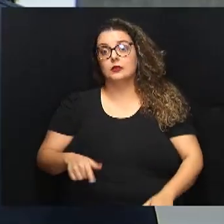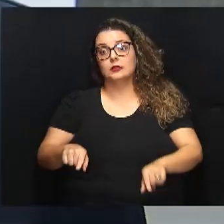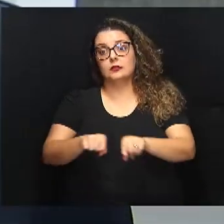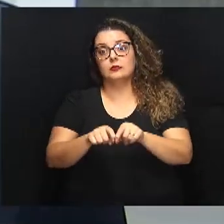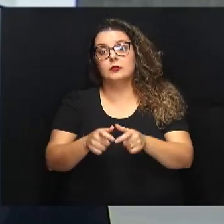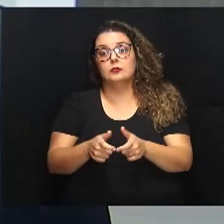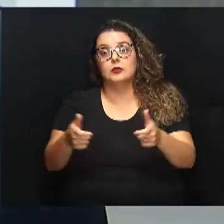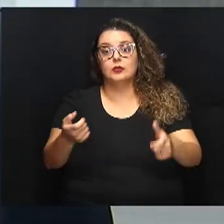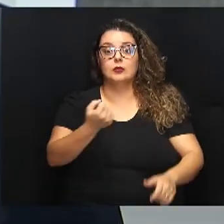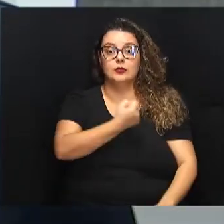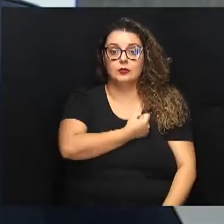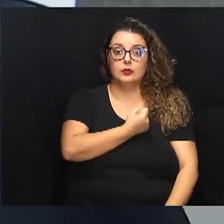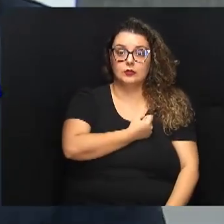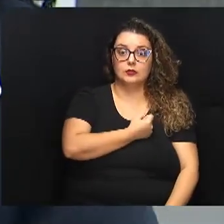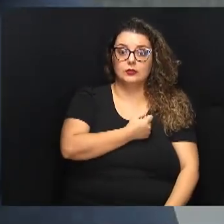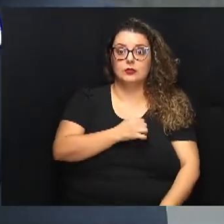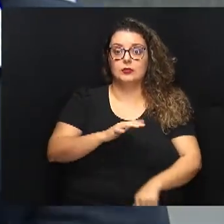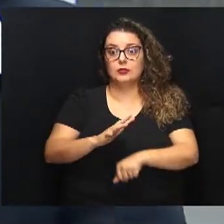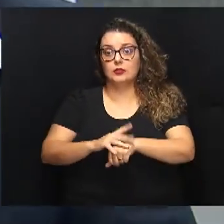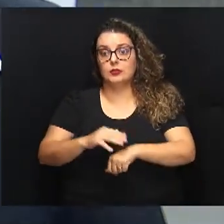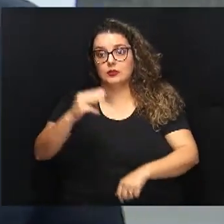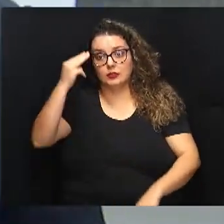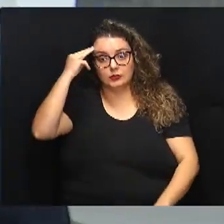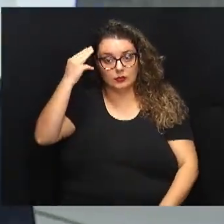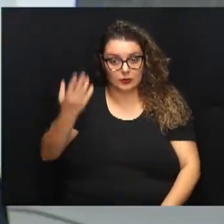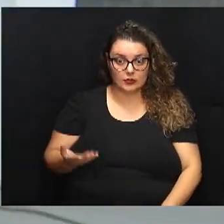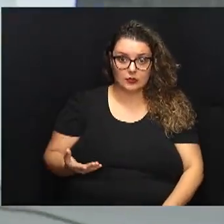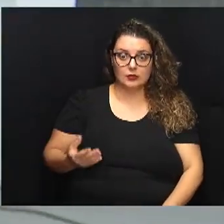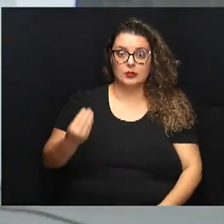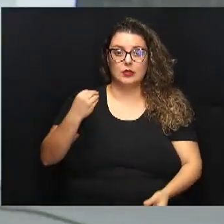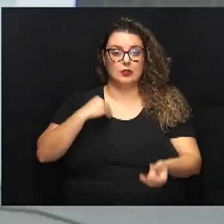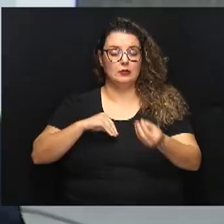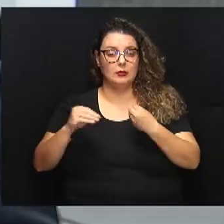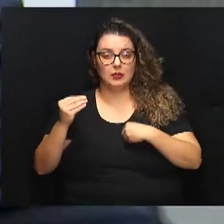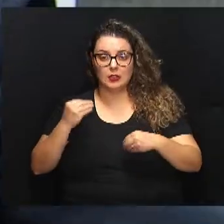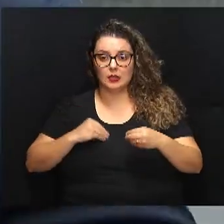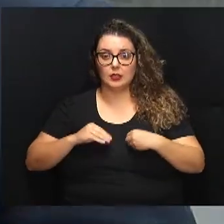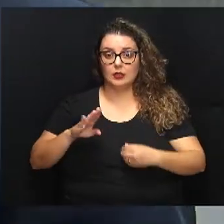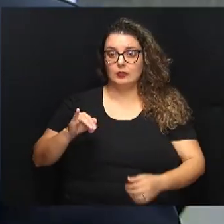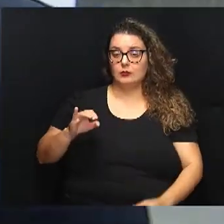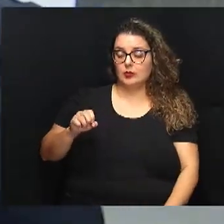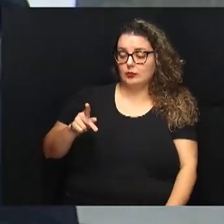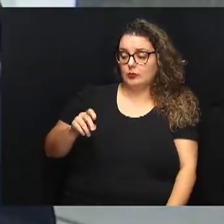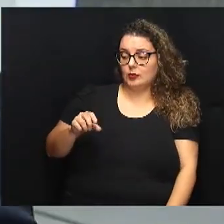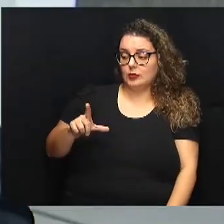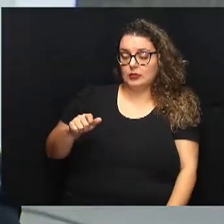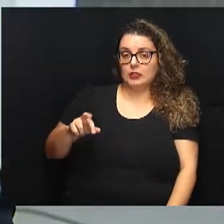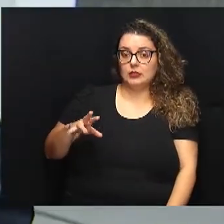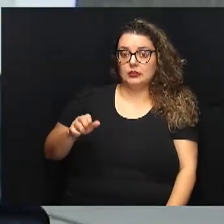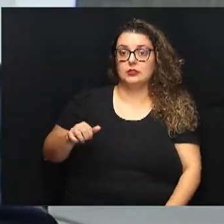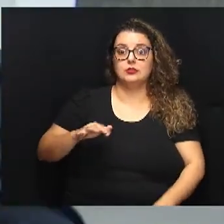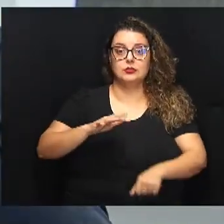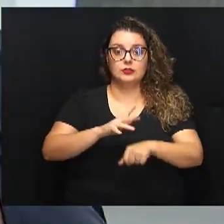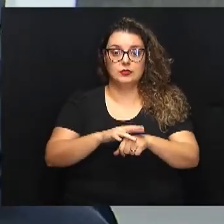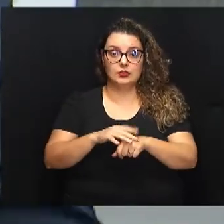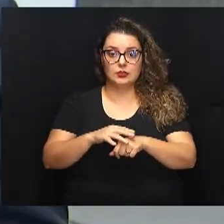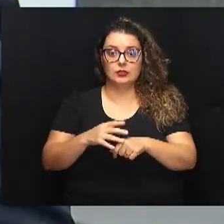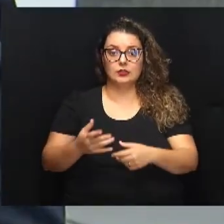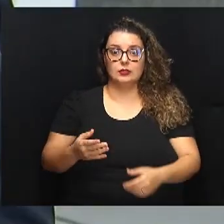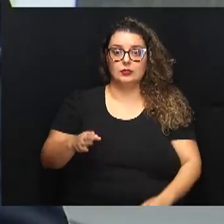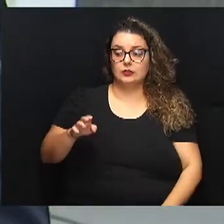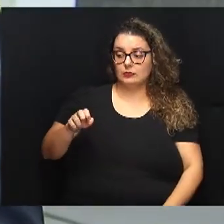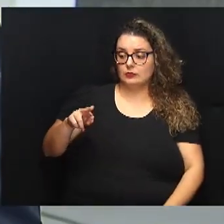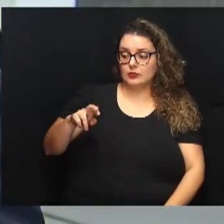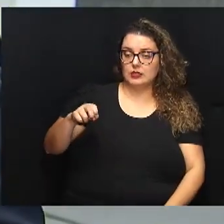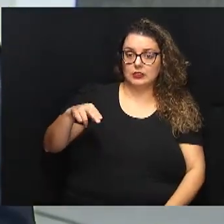muito o número de doenças mentais, né, de doenças tipo depressão, bipolaridade, são tudo doenças que têm muita